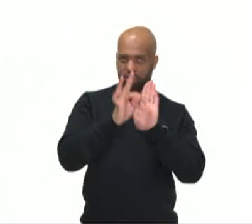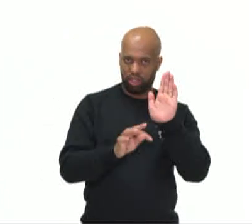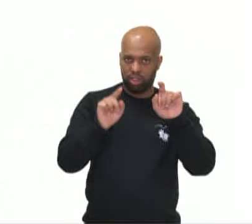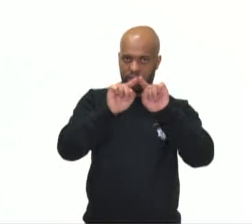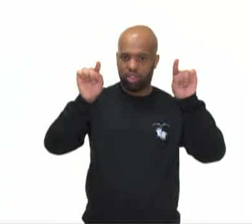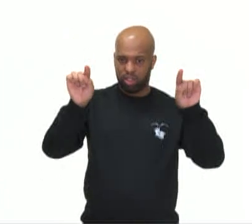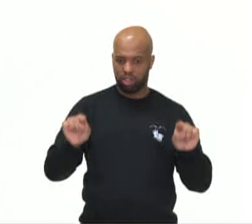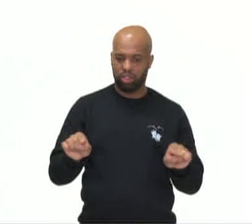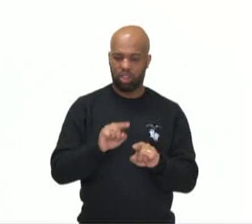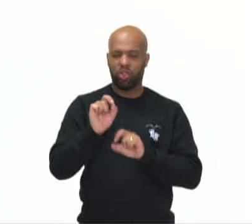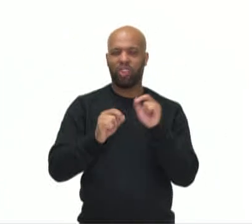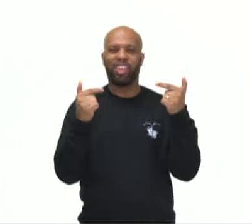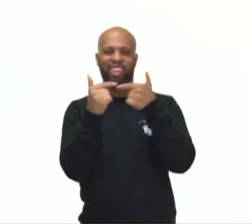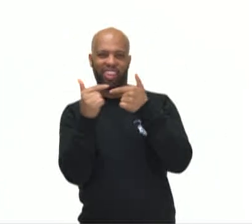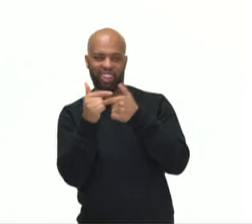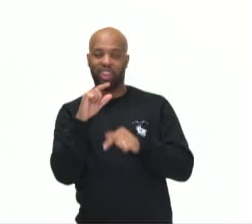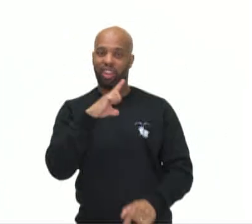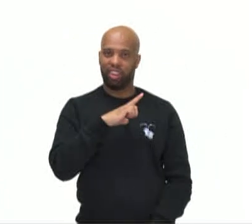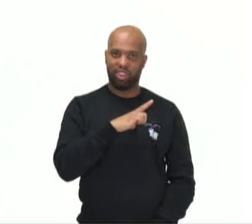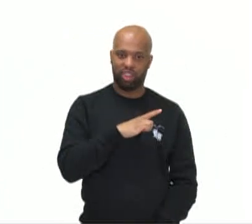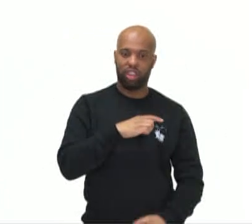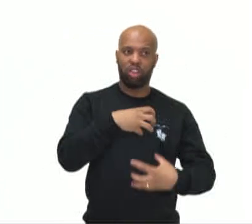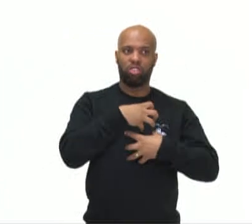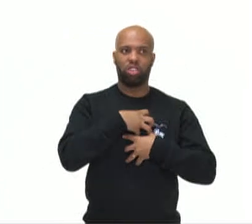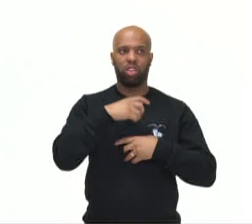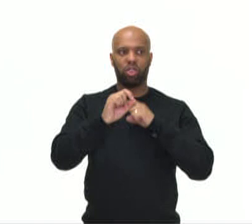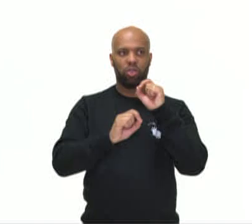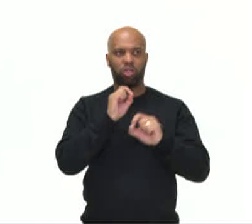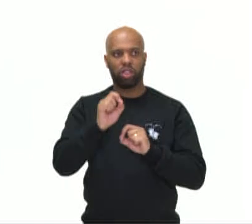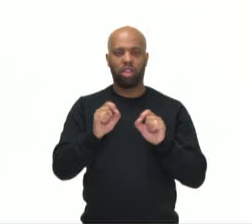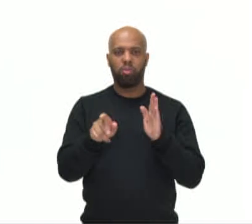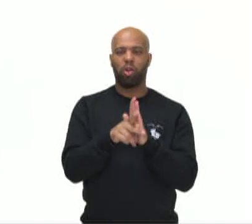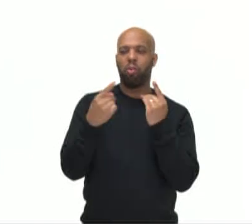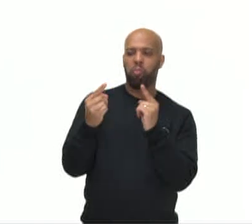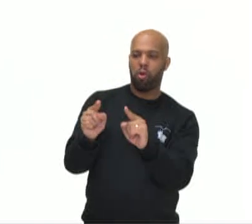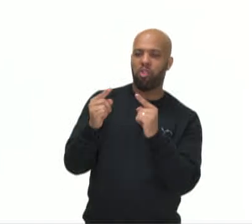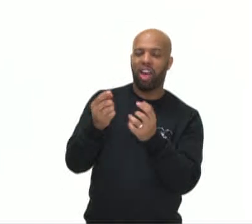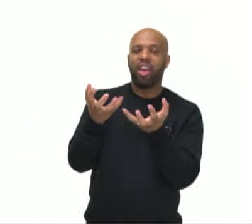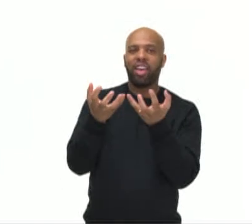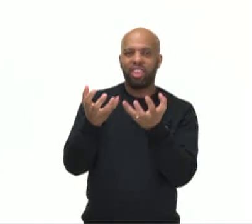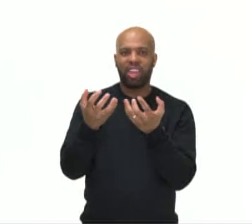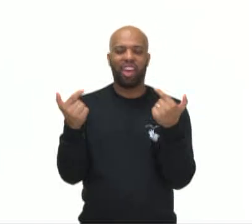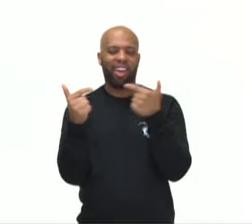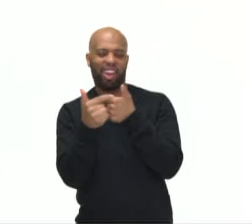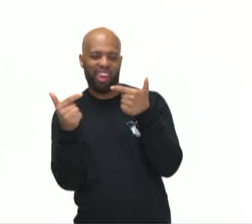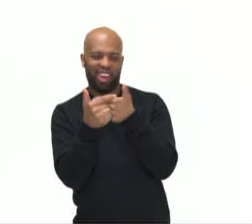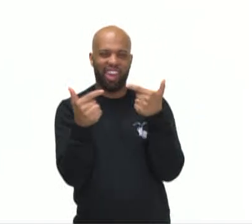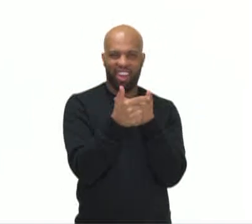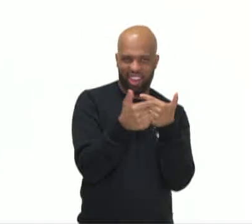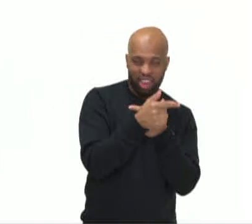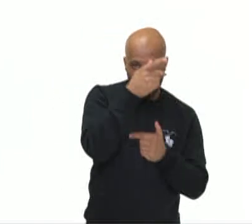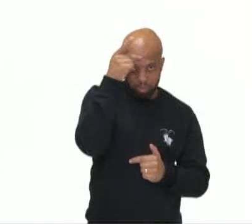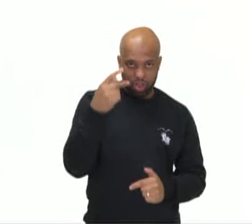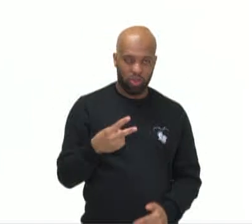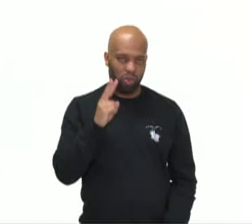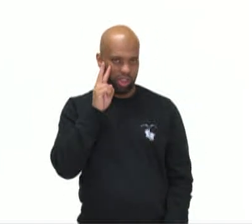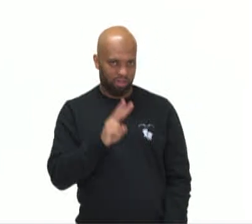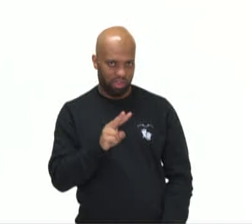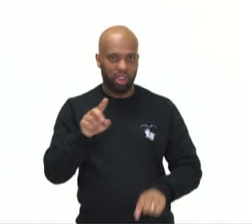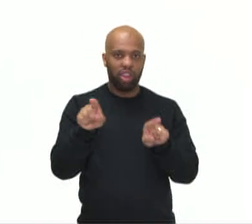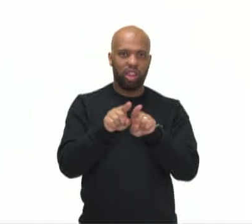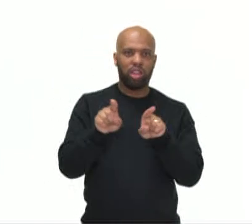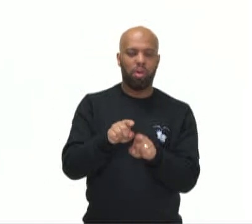charge mais cômico, com esse caráter aí de provocar o humor nas pessoas, no leitor, né? Ou